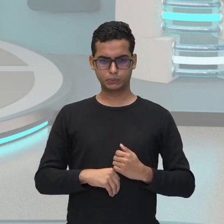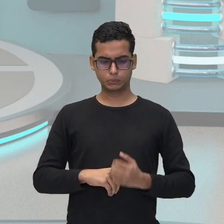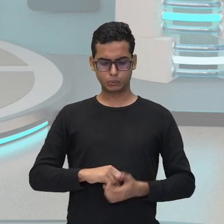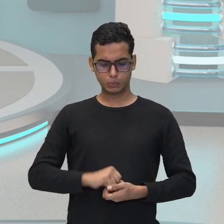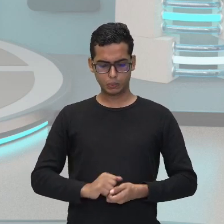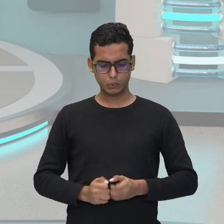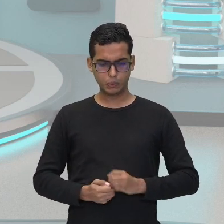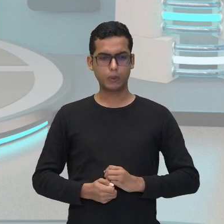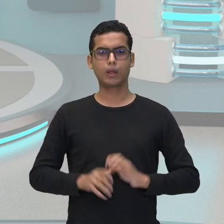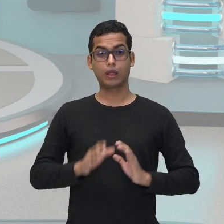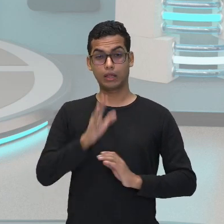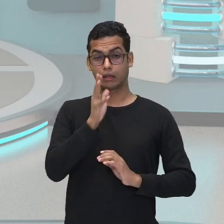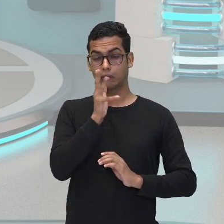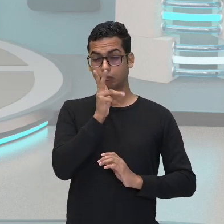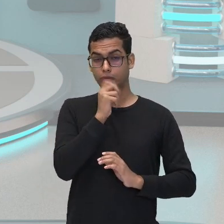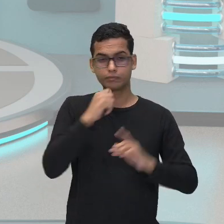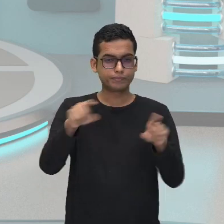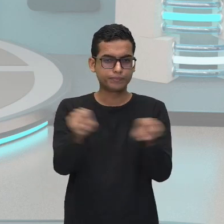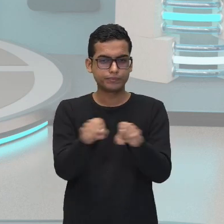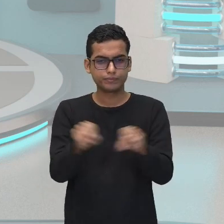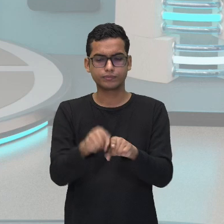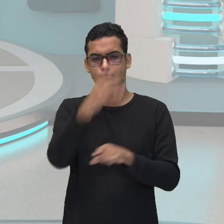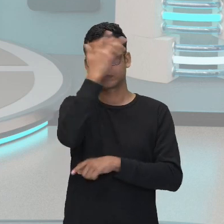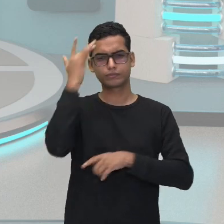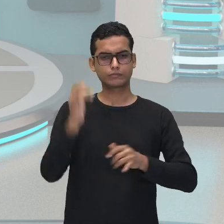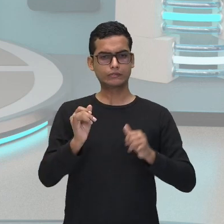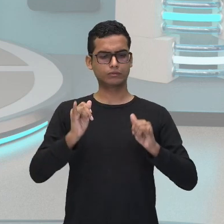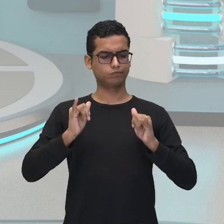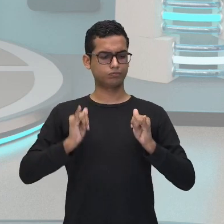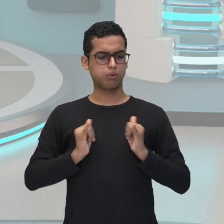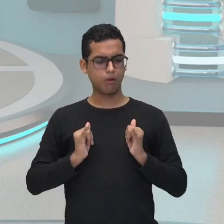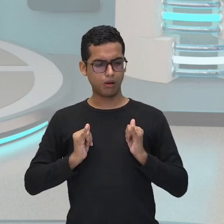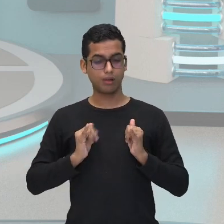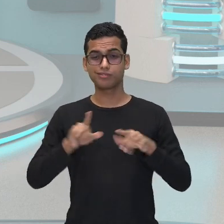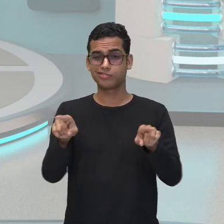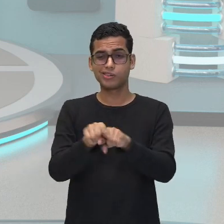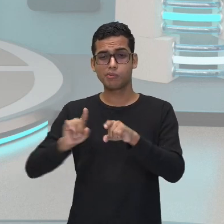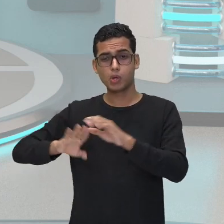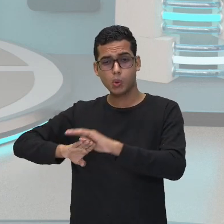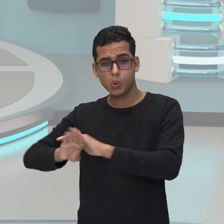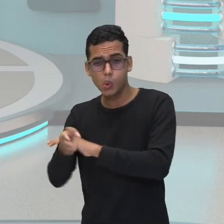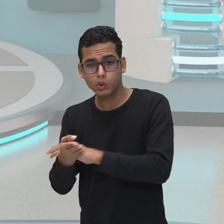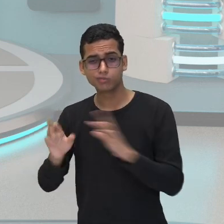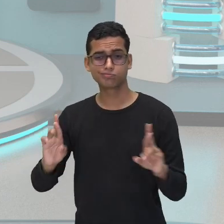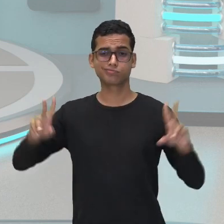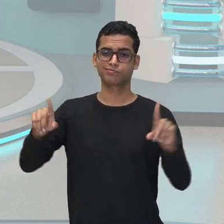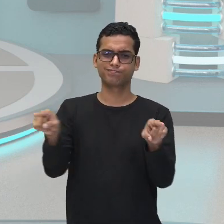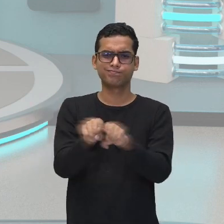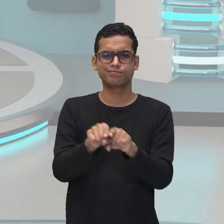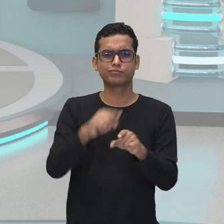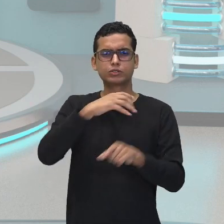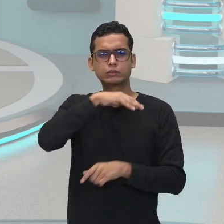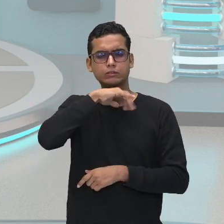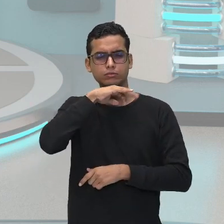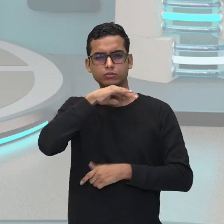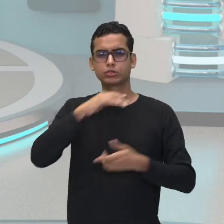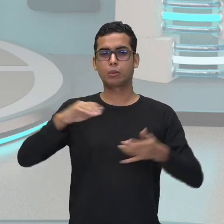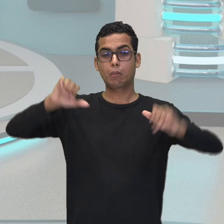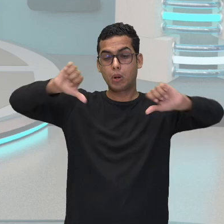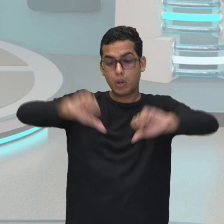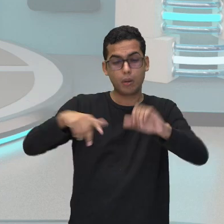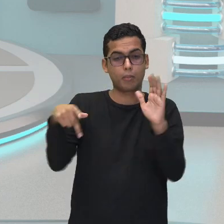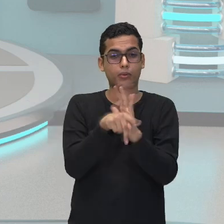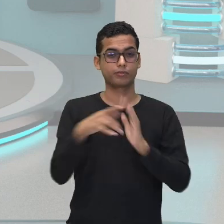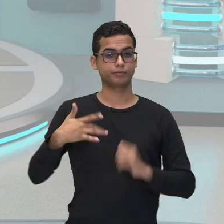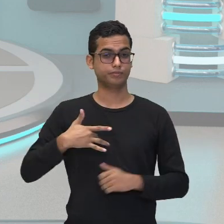é sedentária, ela acaba adotando também outros hábitos que são nocivos à sua saúde, como